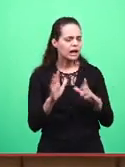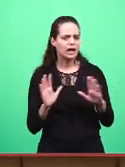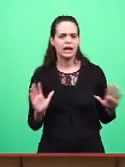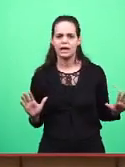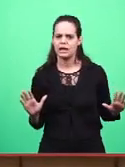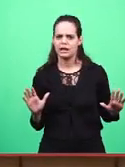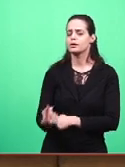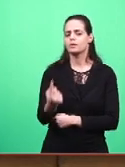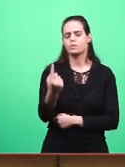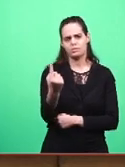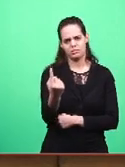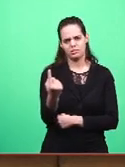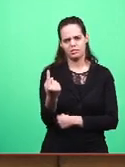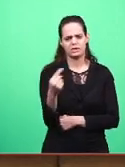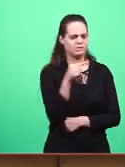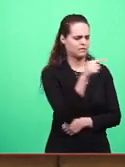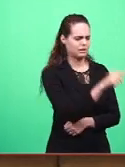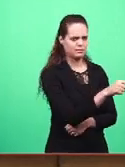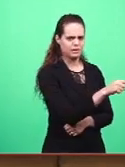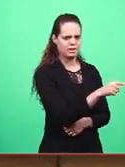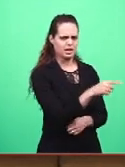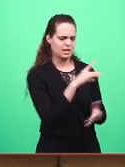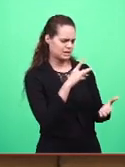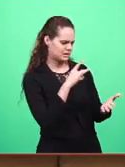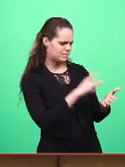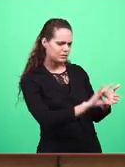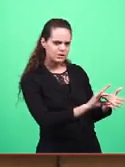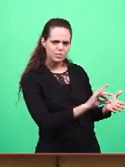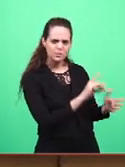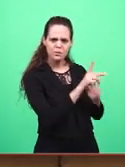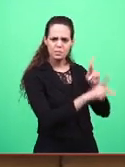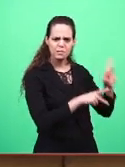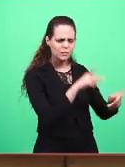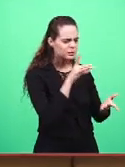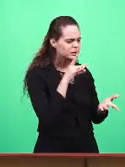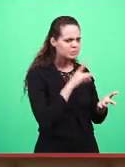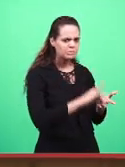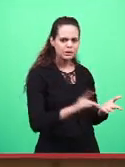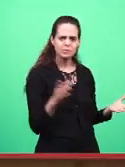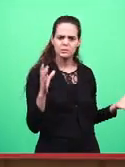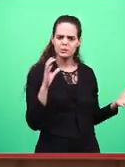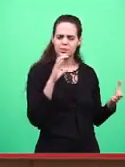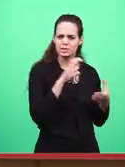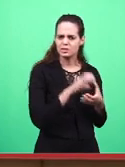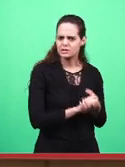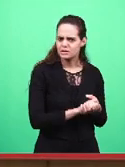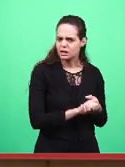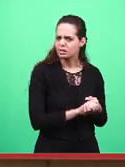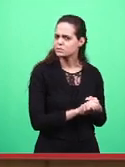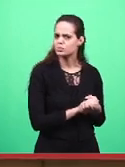letra, olha aqui, letra. Você faz uma religião de doido, aqui com isso aqui, só com esse